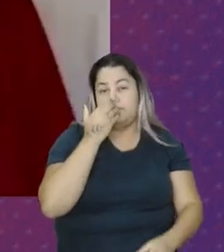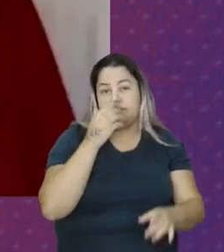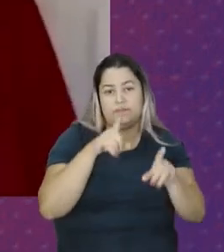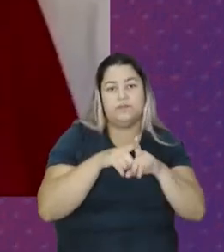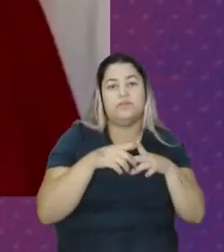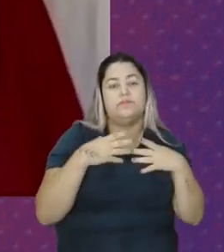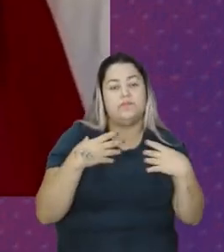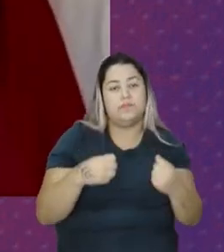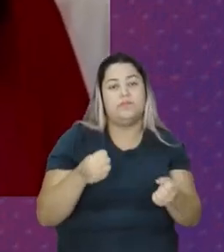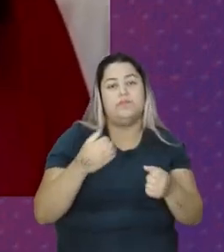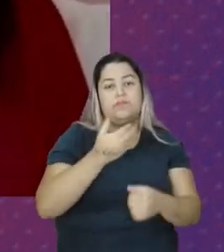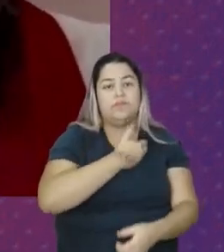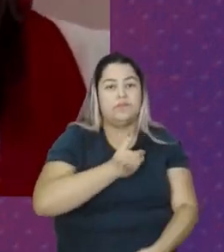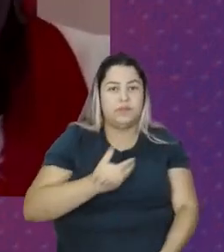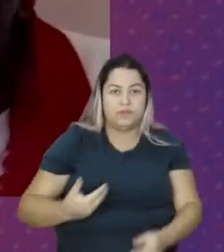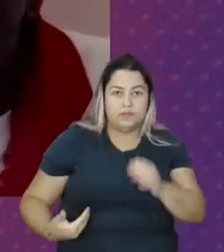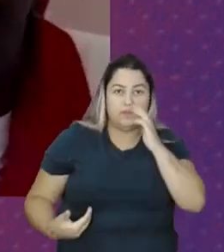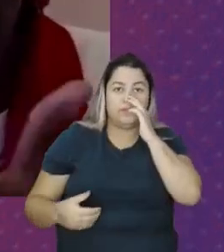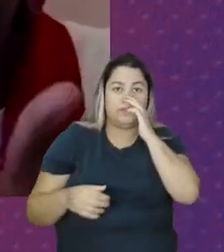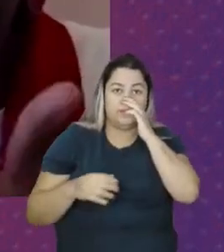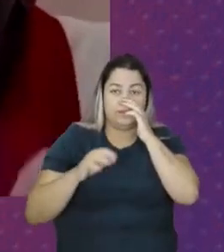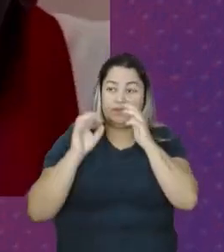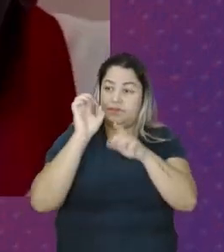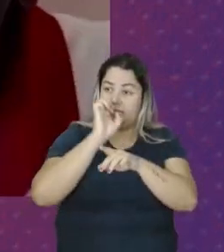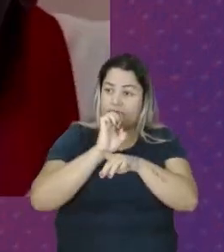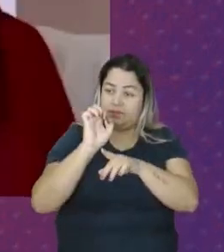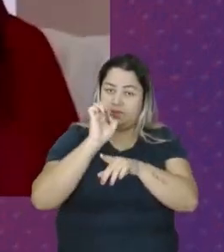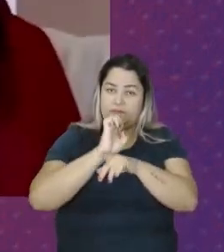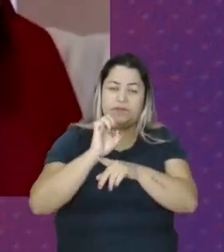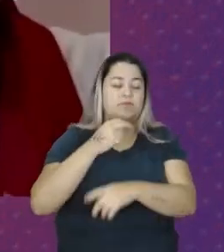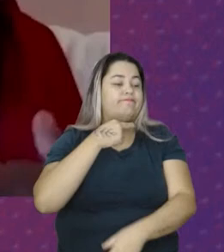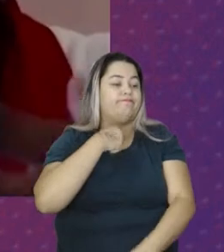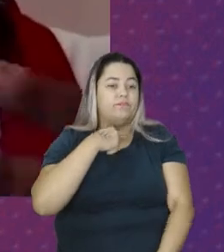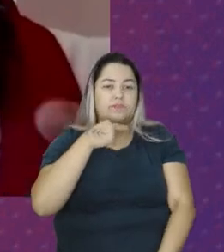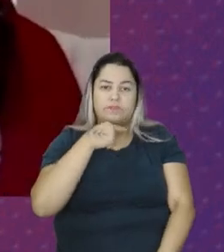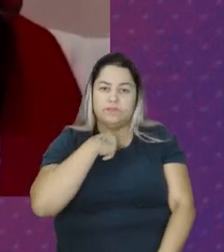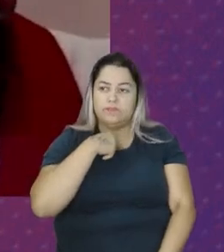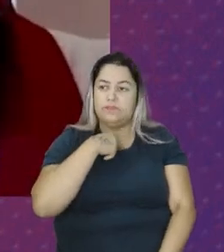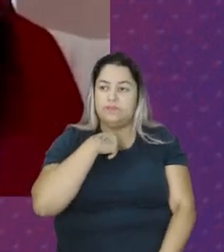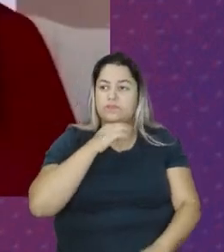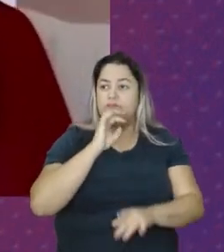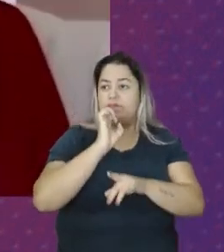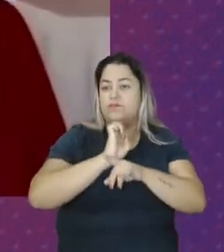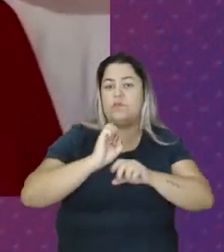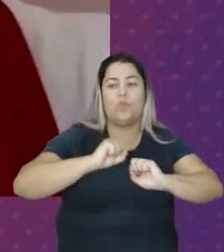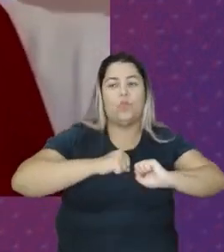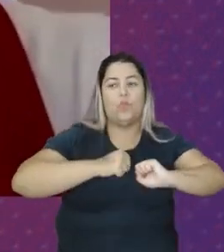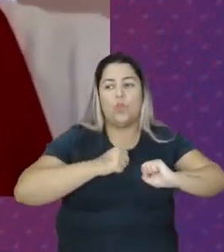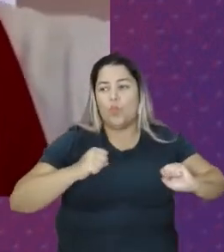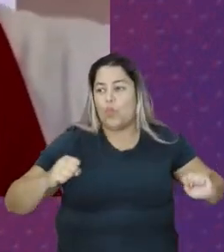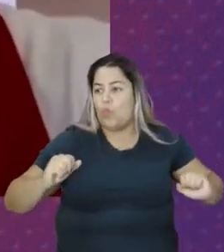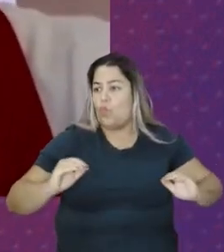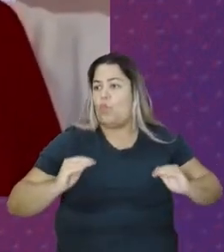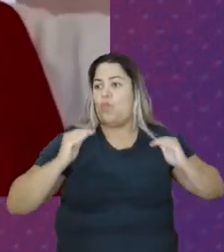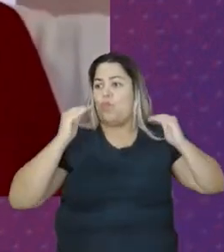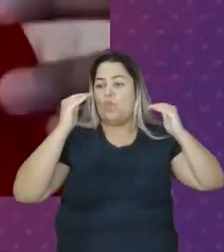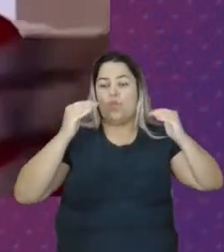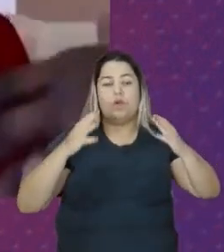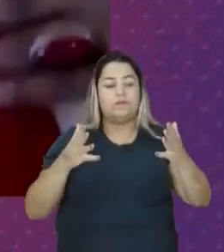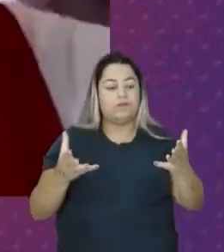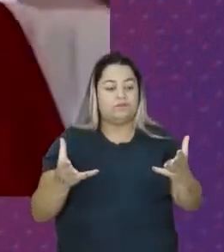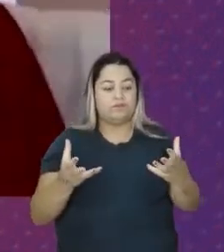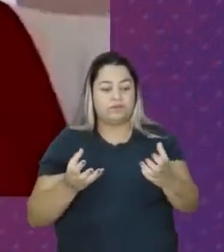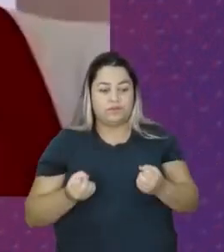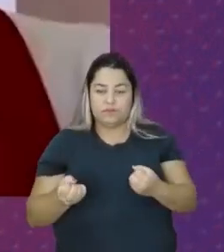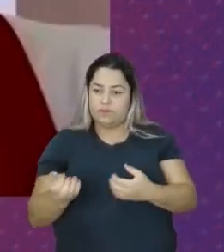pelo governo, pelo Estado, por esse Estado que não pode ser mínimo, que tem que ser um Estado grandioso na questão do